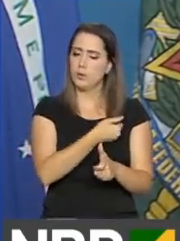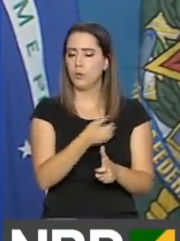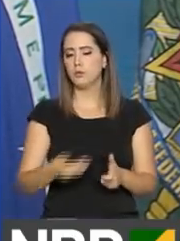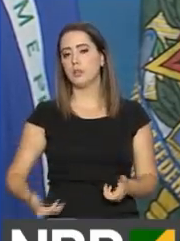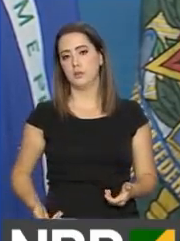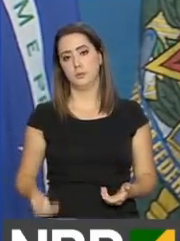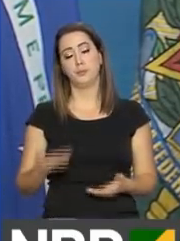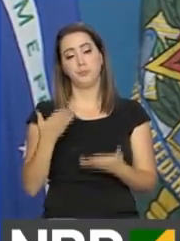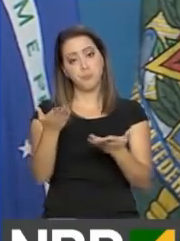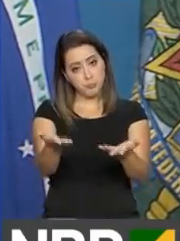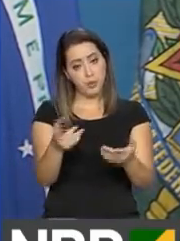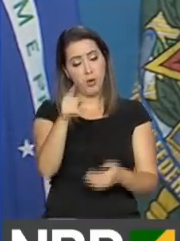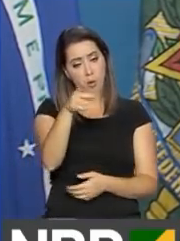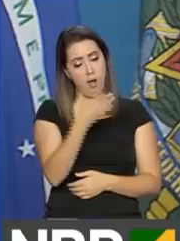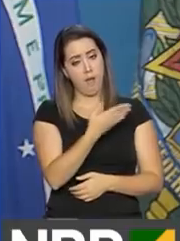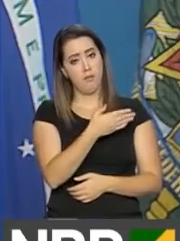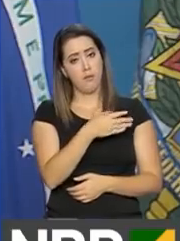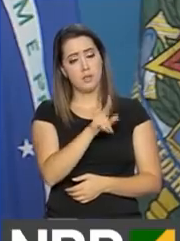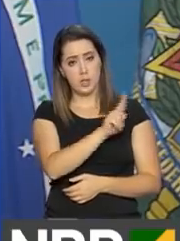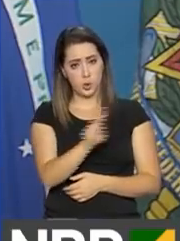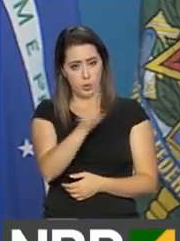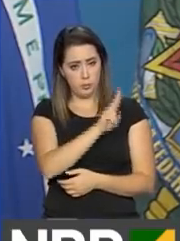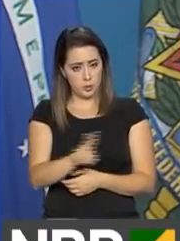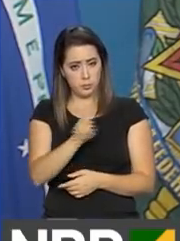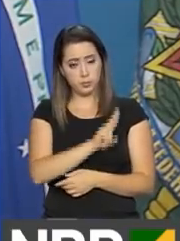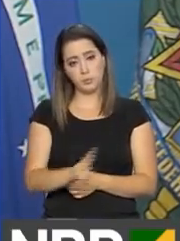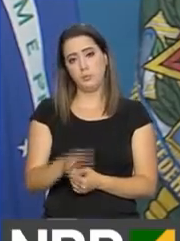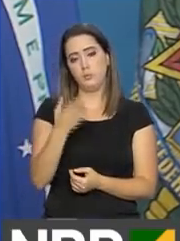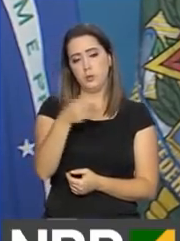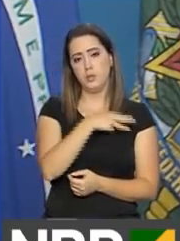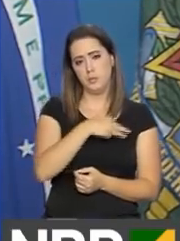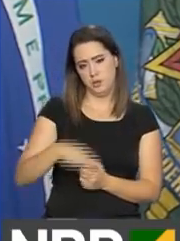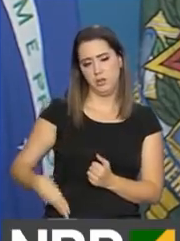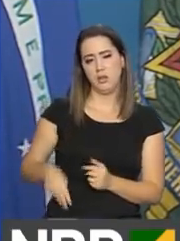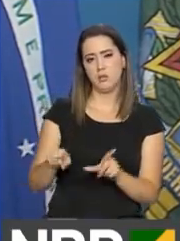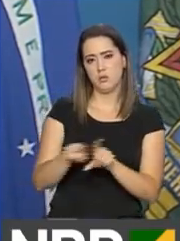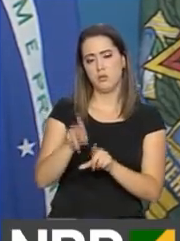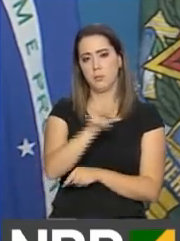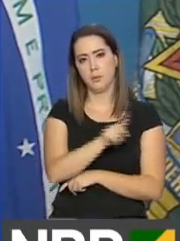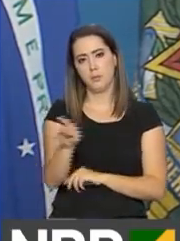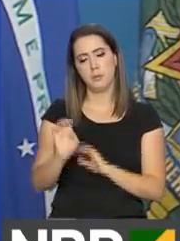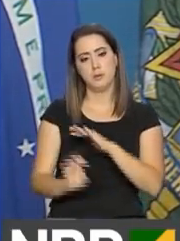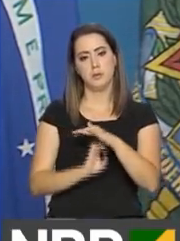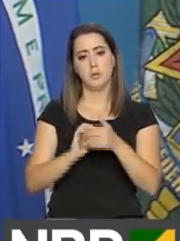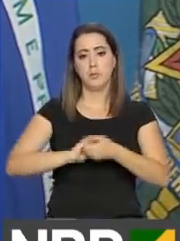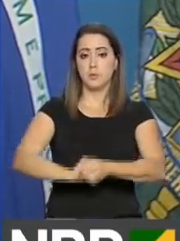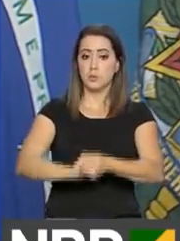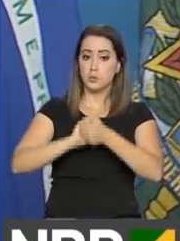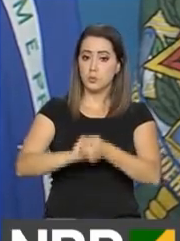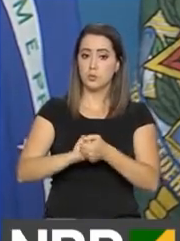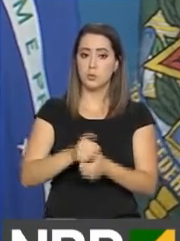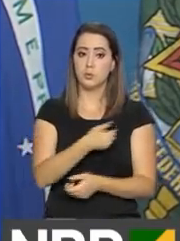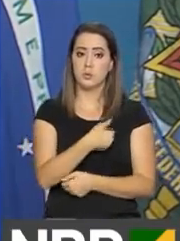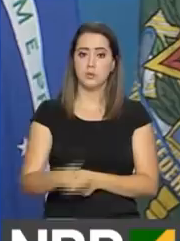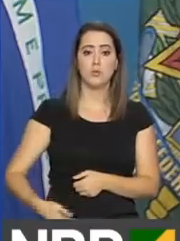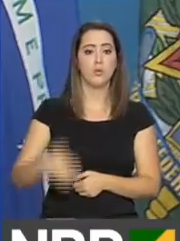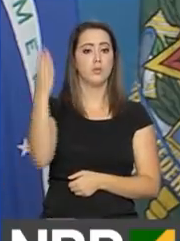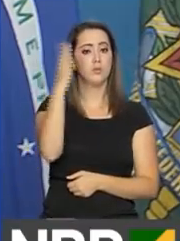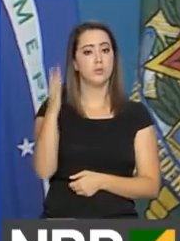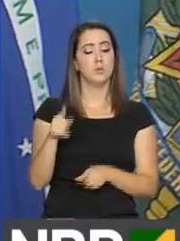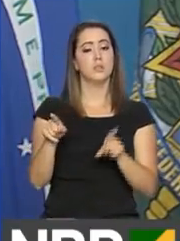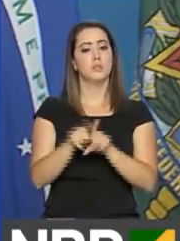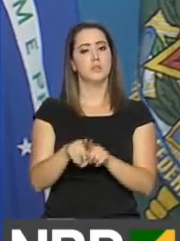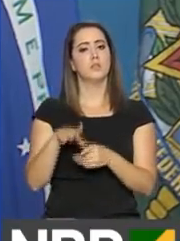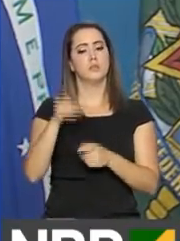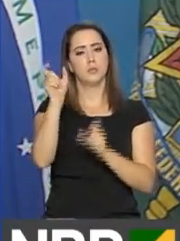ao moreira franco ao fernando coelho filho os cumprimentos do governo brasileiro e